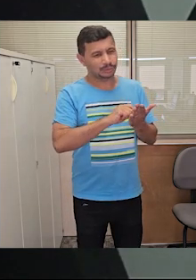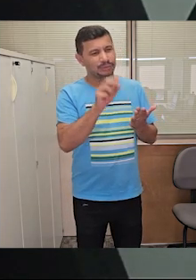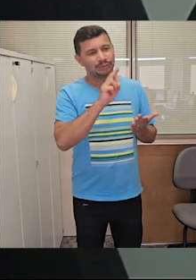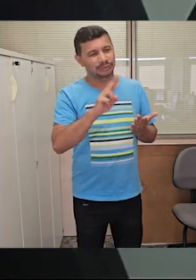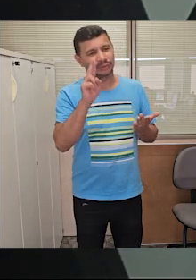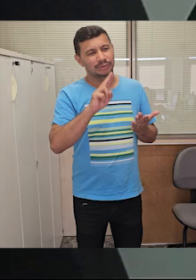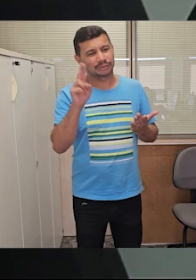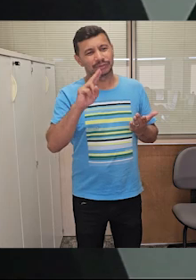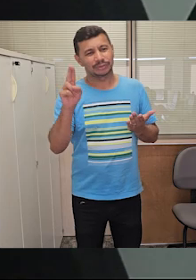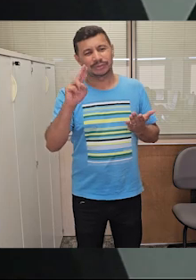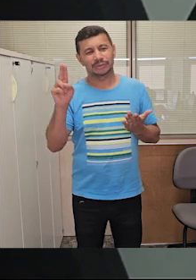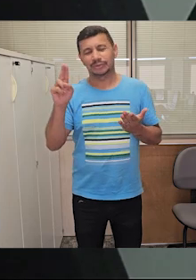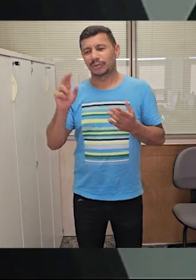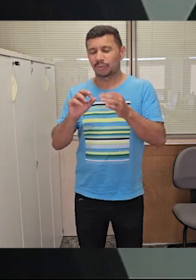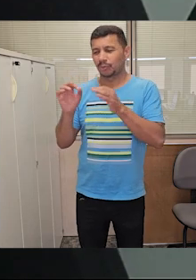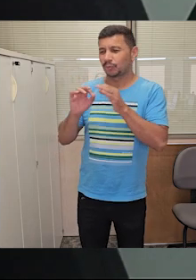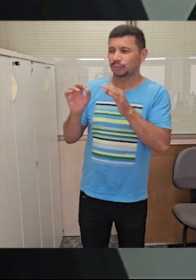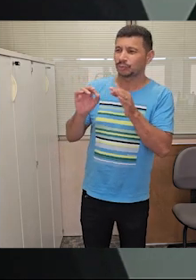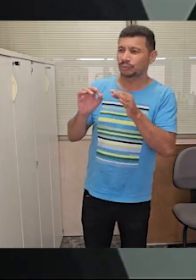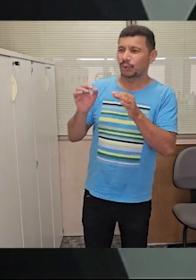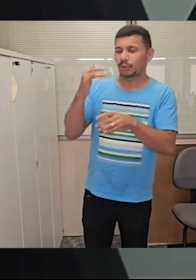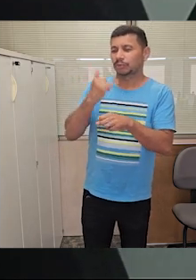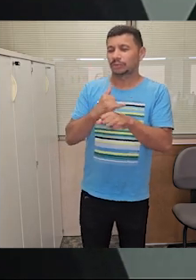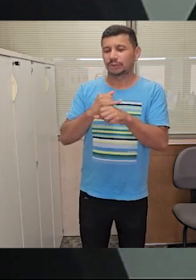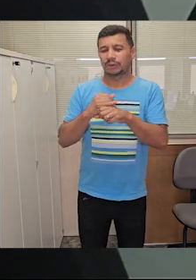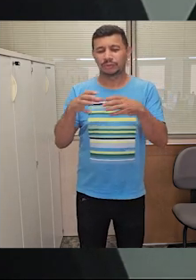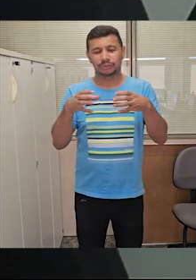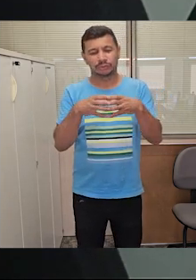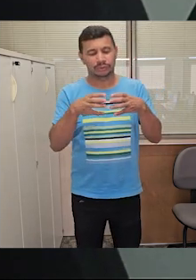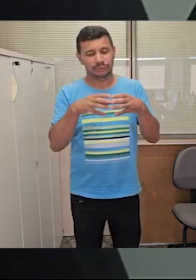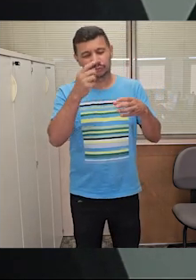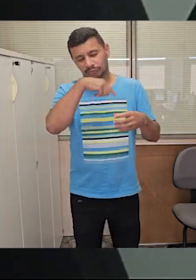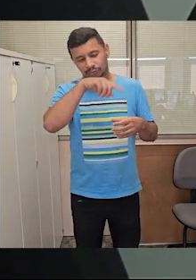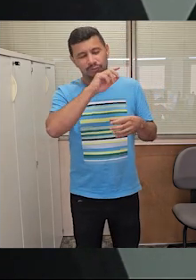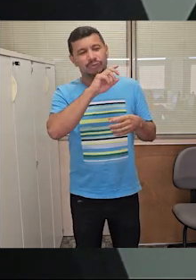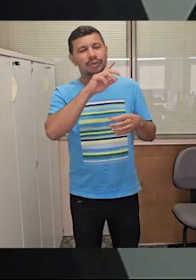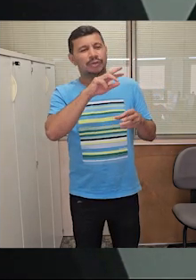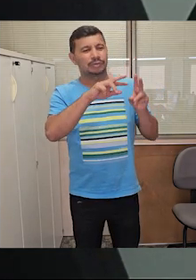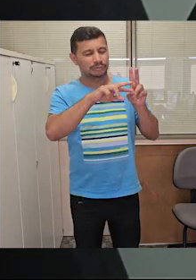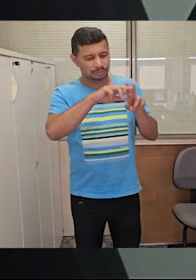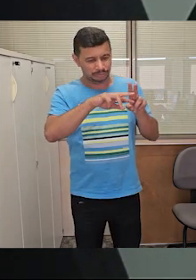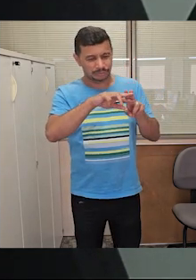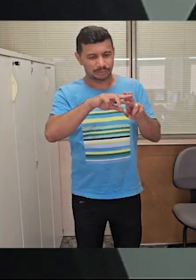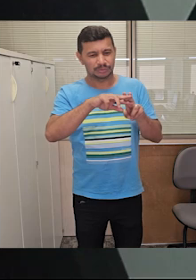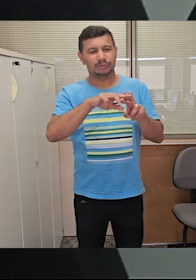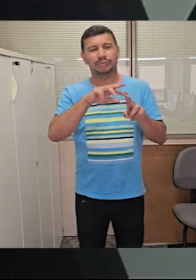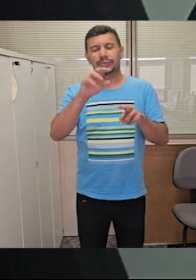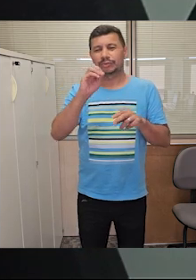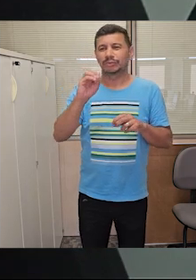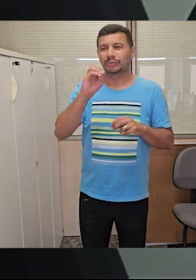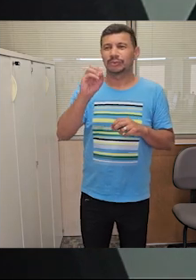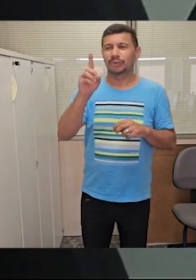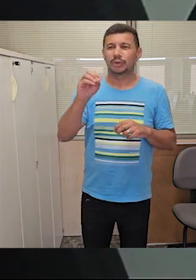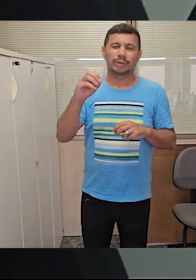nome dos cabeças do movimento. A gente vai todos para o DOPS, Departamento de Ordem